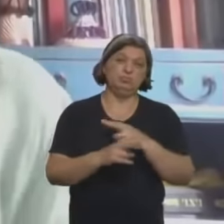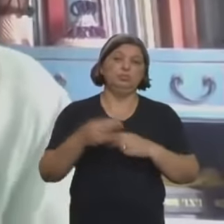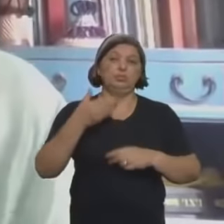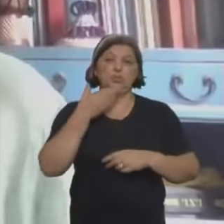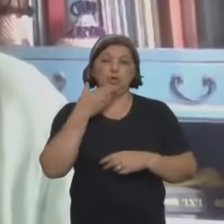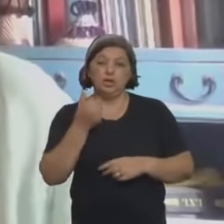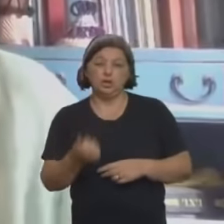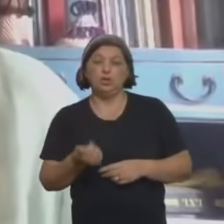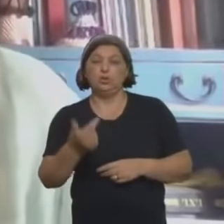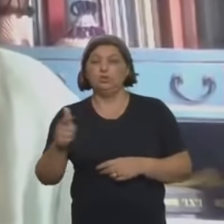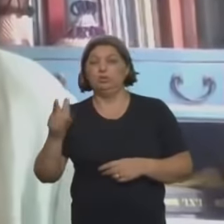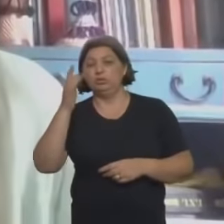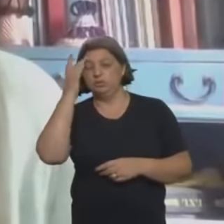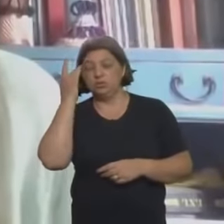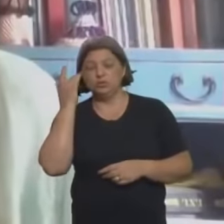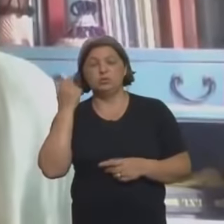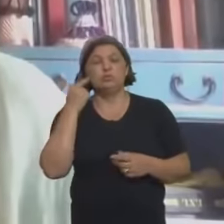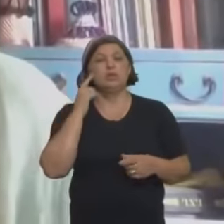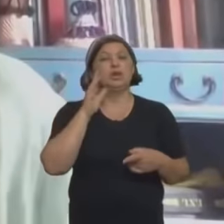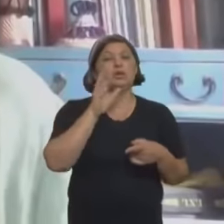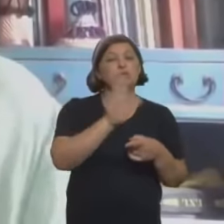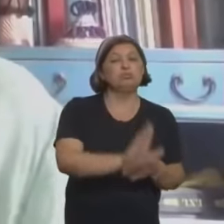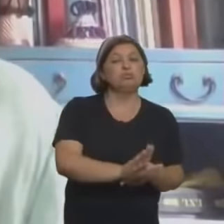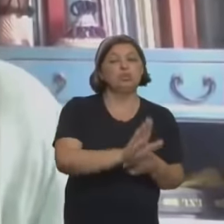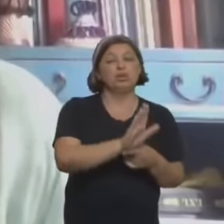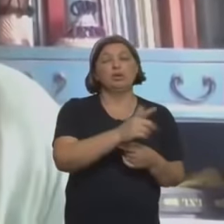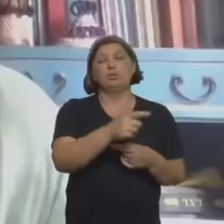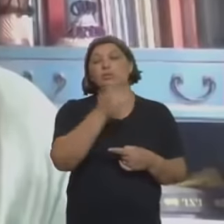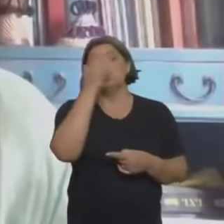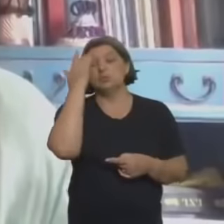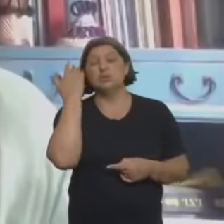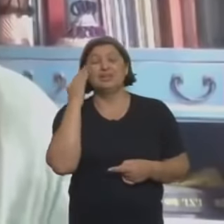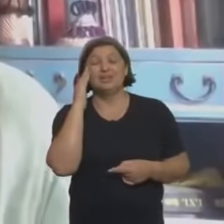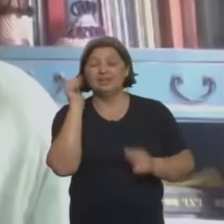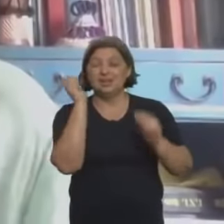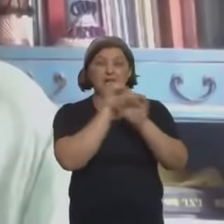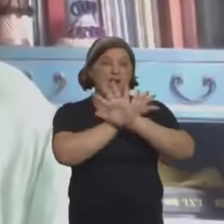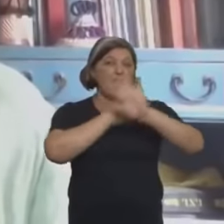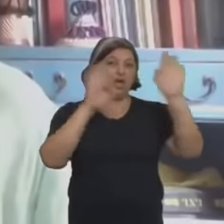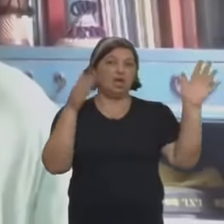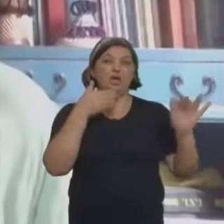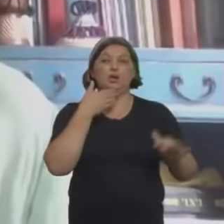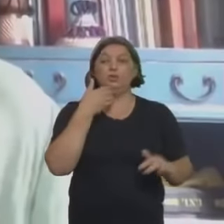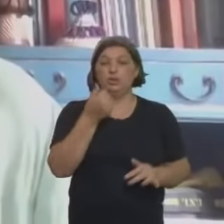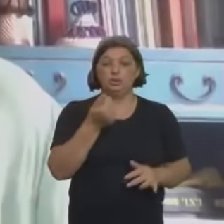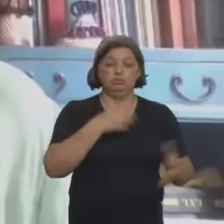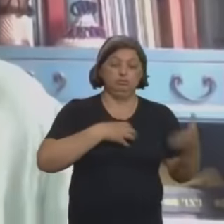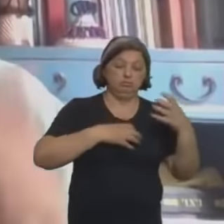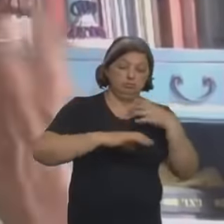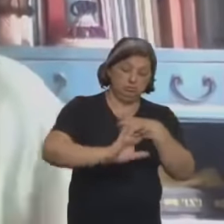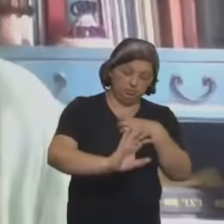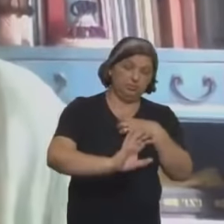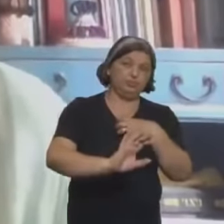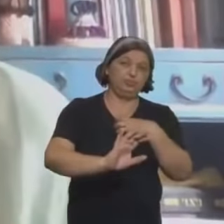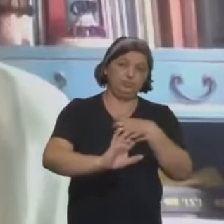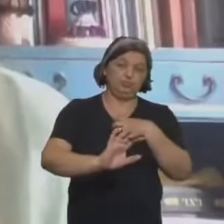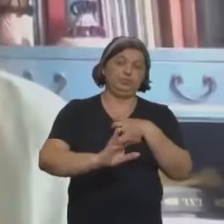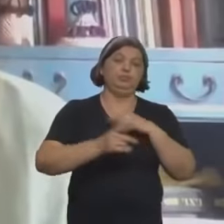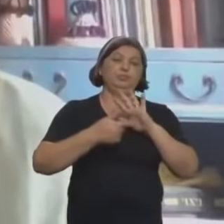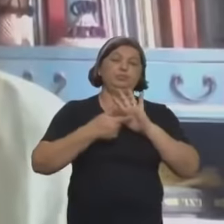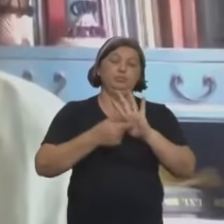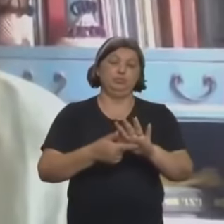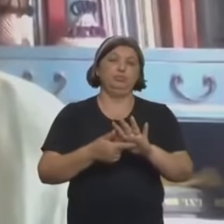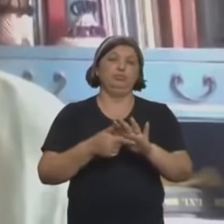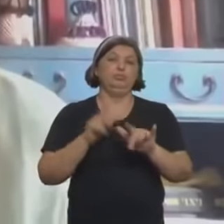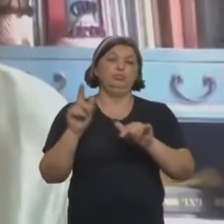com os outros, ajudar os outros a compreender melhor esse estudante, né? A empatia tem mostrado que